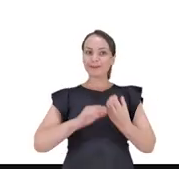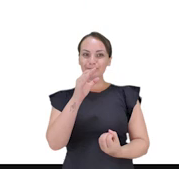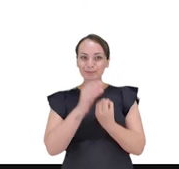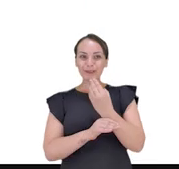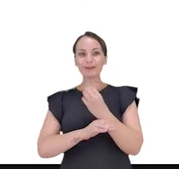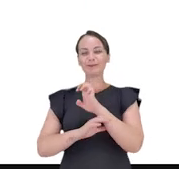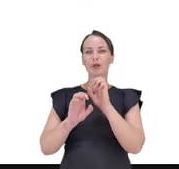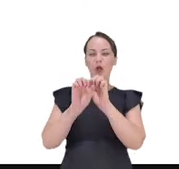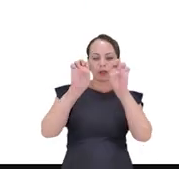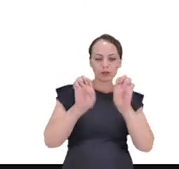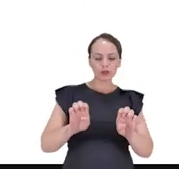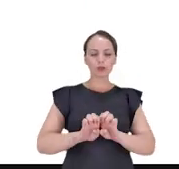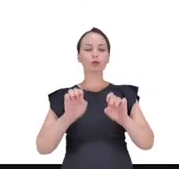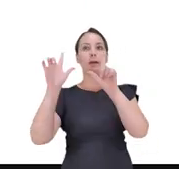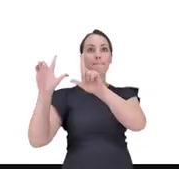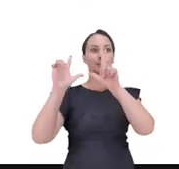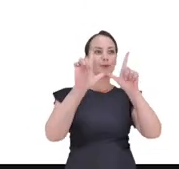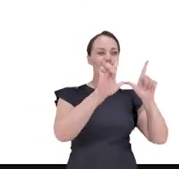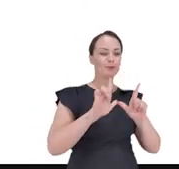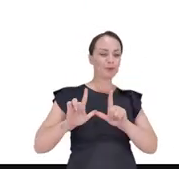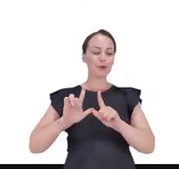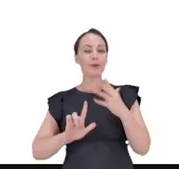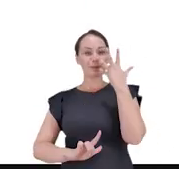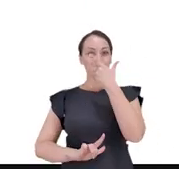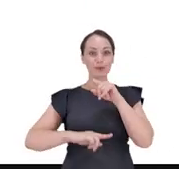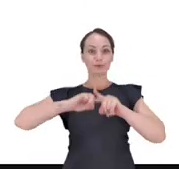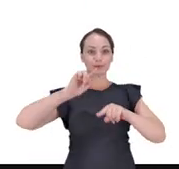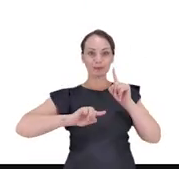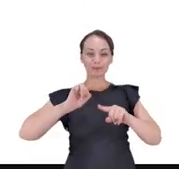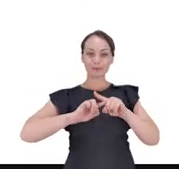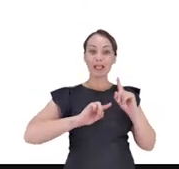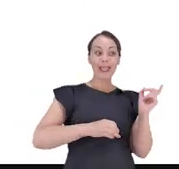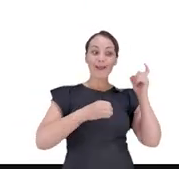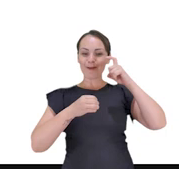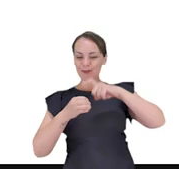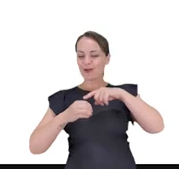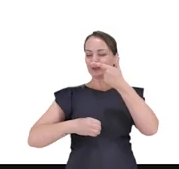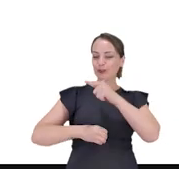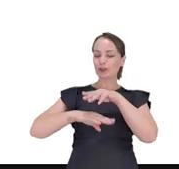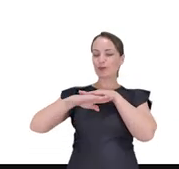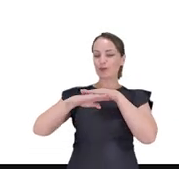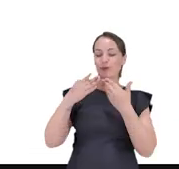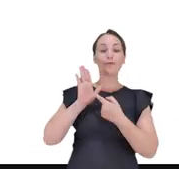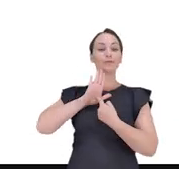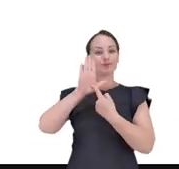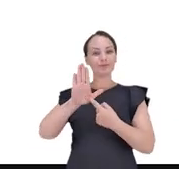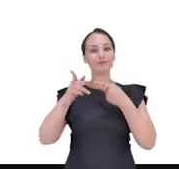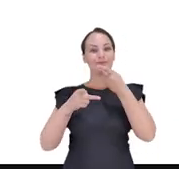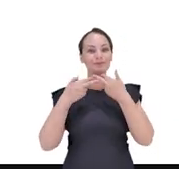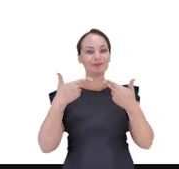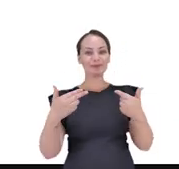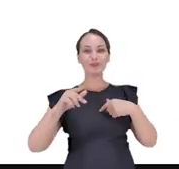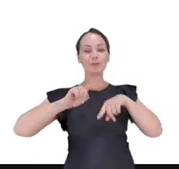mais estruturada, um mural bonito, a gente tiver mais materiais, eu posso voltar a conversar com vocês e mostrar e falar um pouco sobre